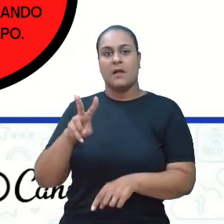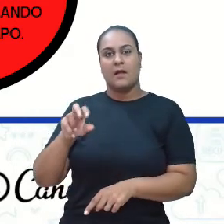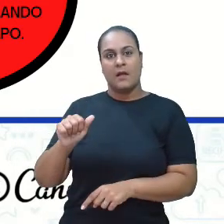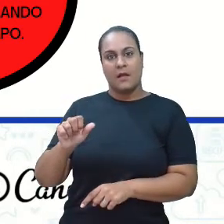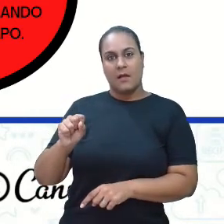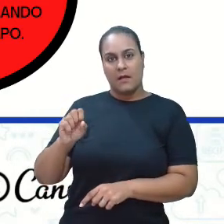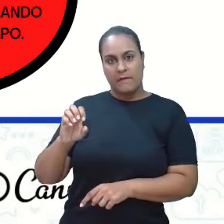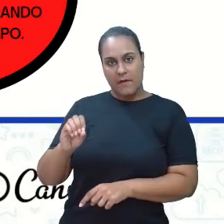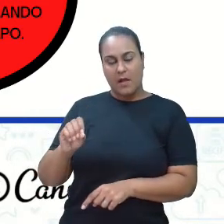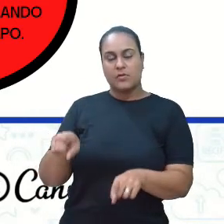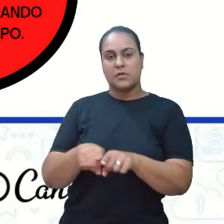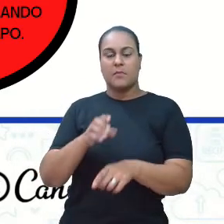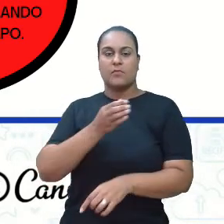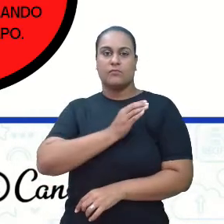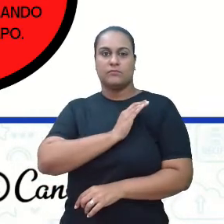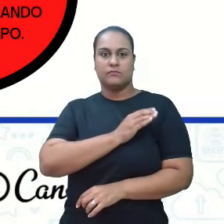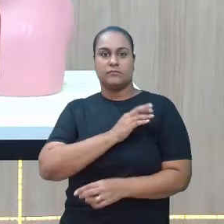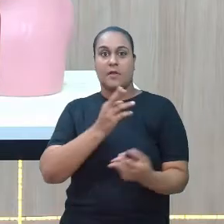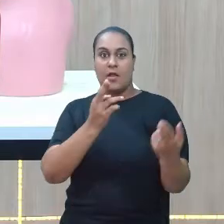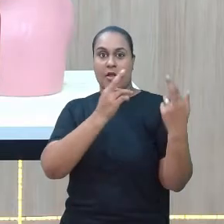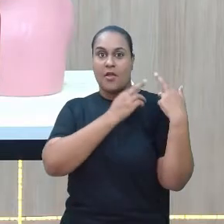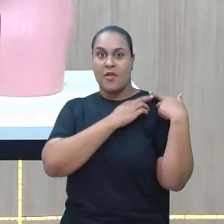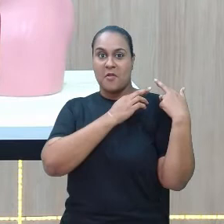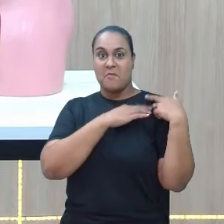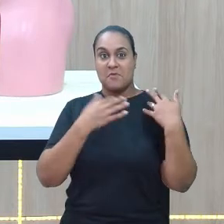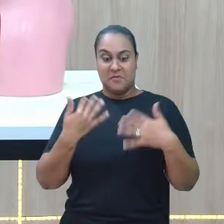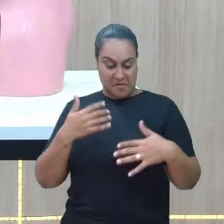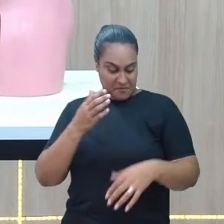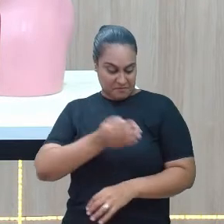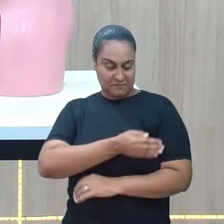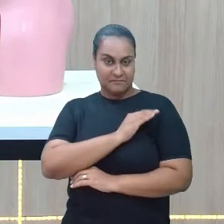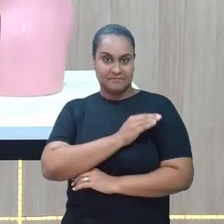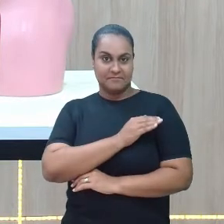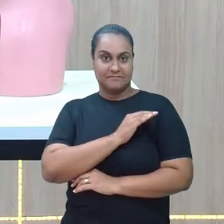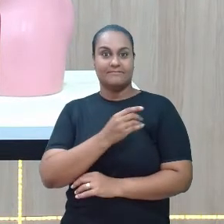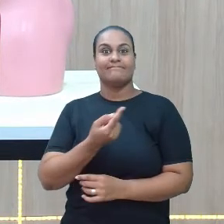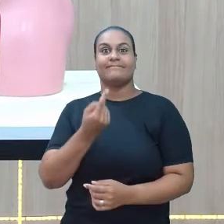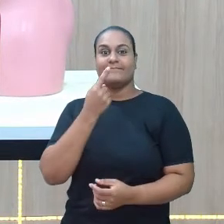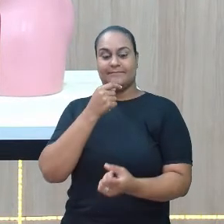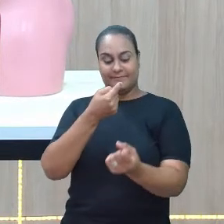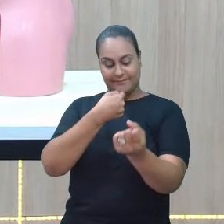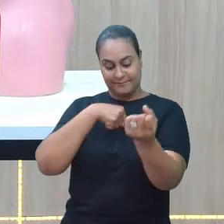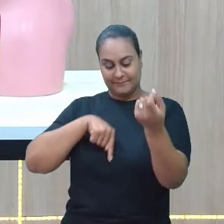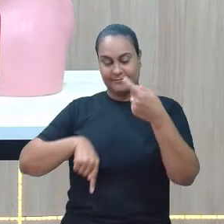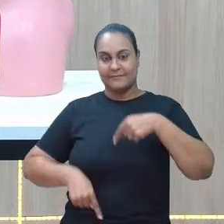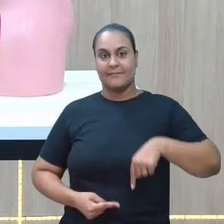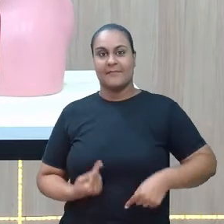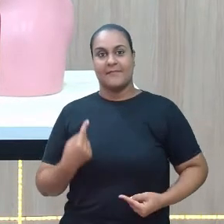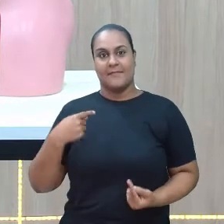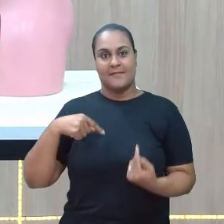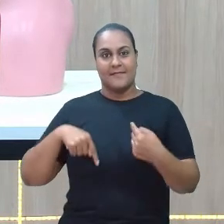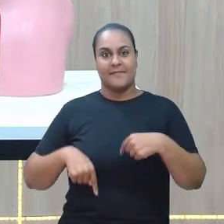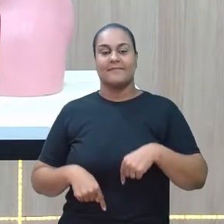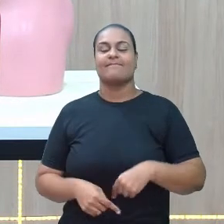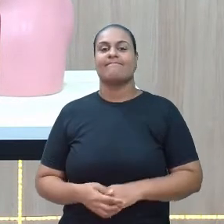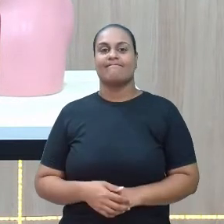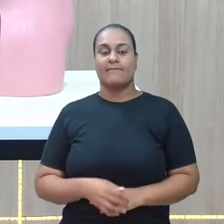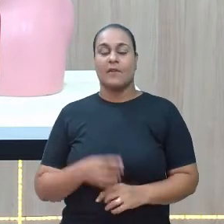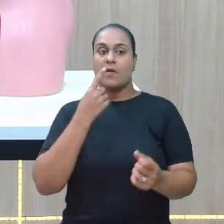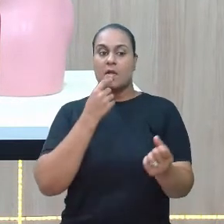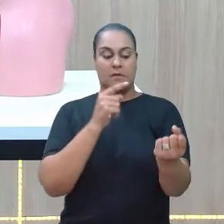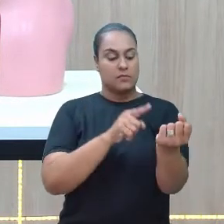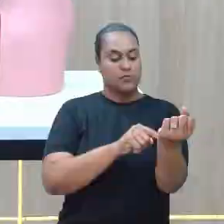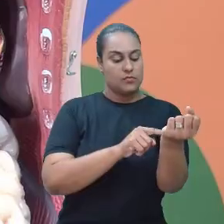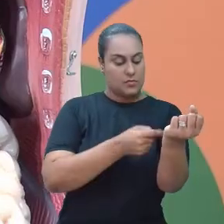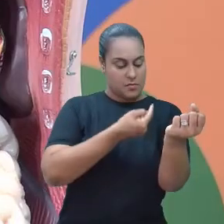aqui, o grande responsável pelo sistema circulatório, né? O sistema cardiovascular, onde o sangue